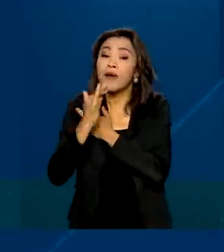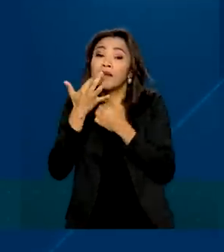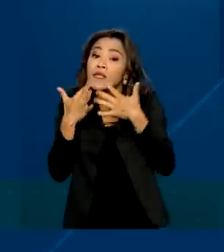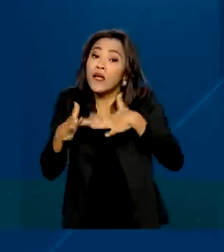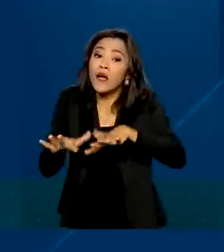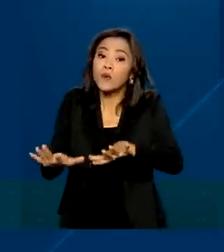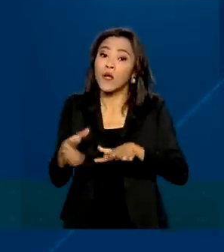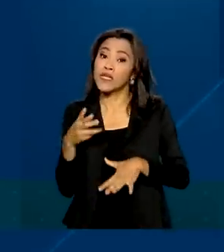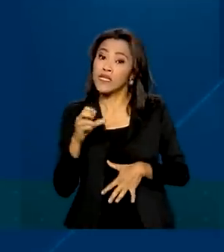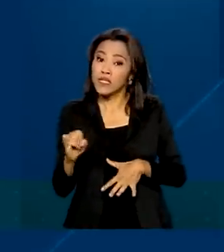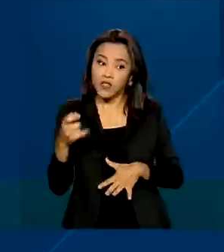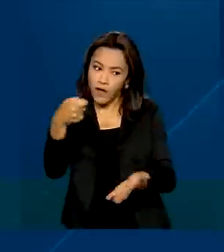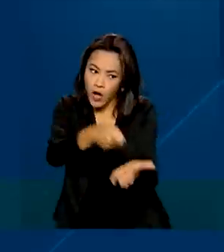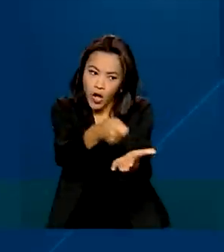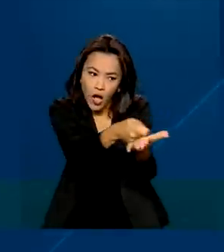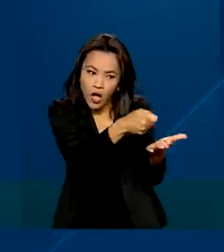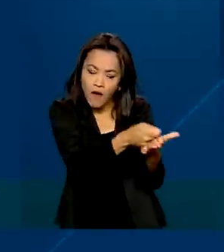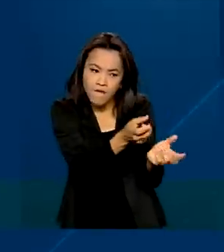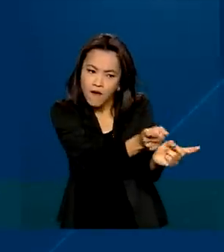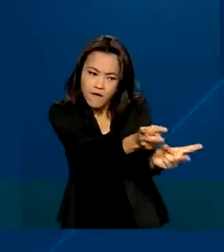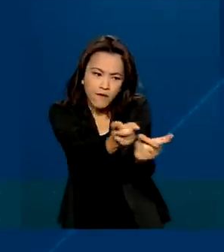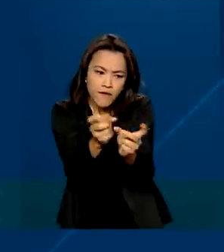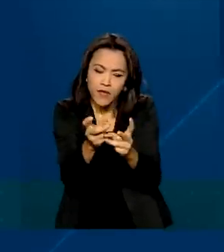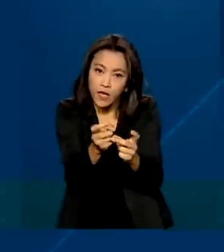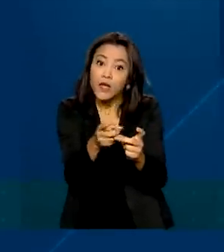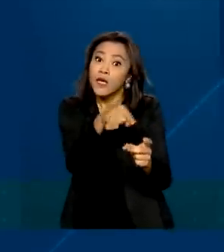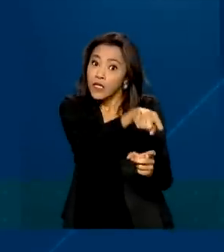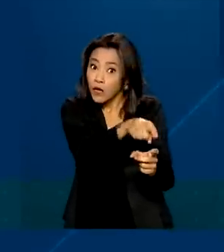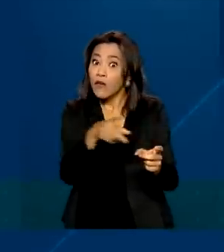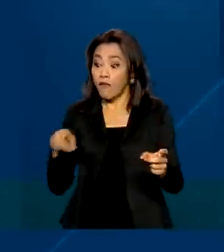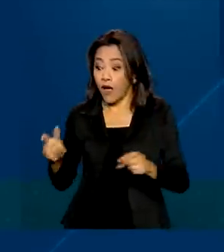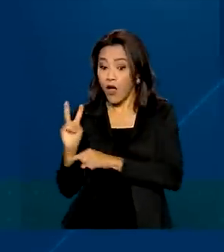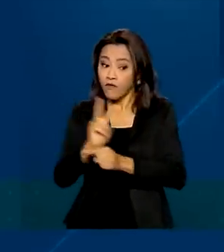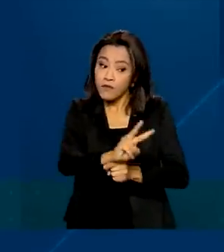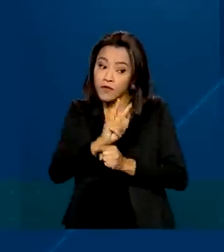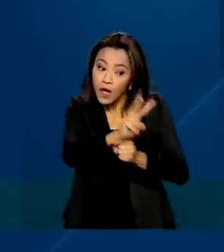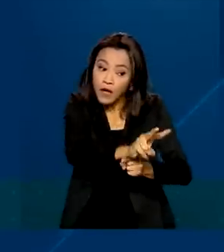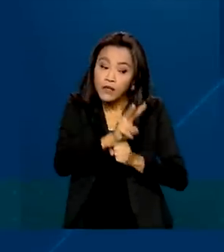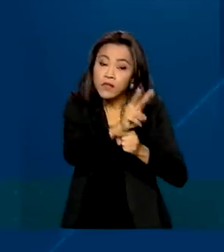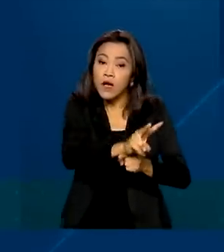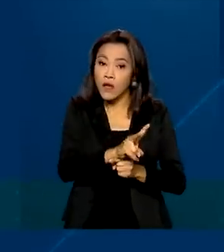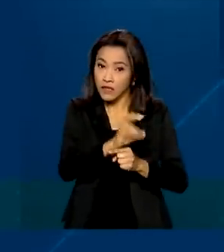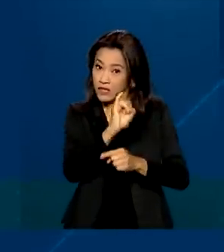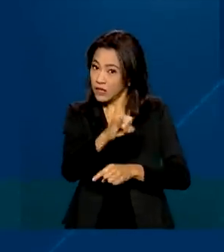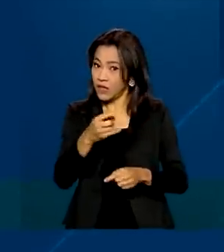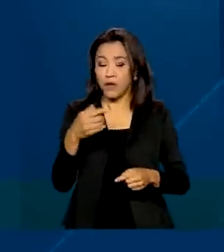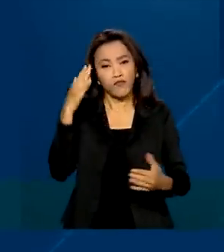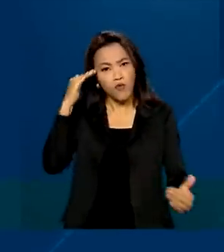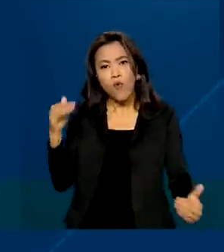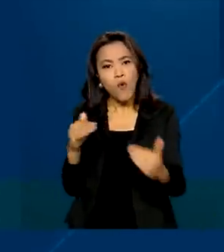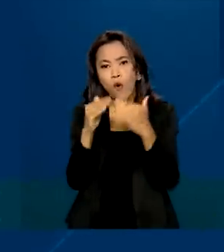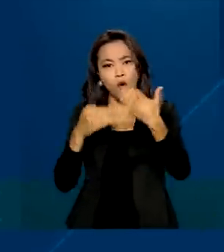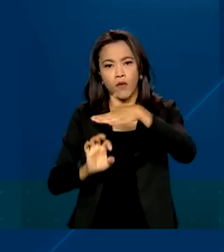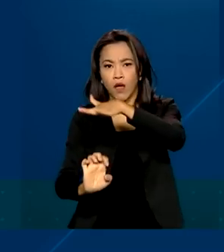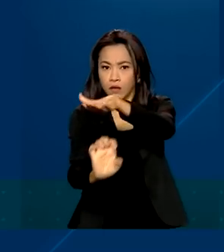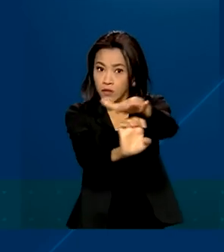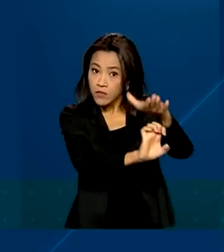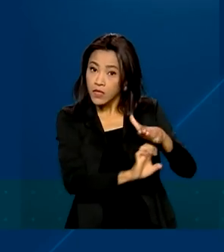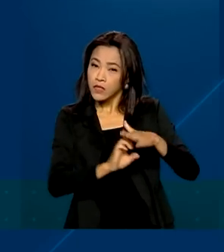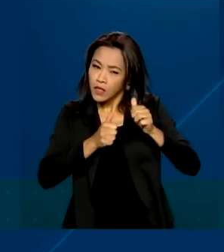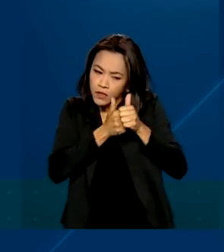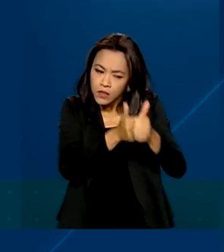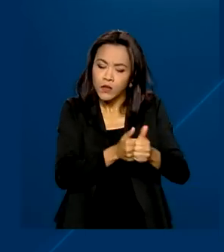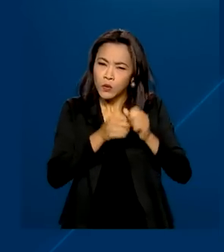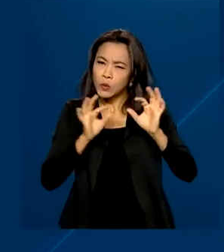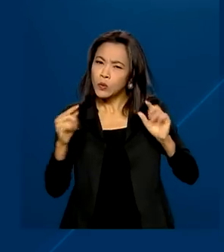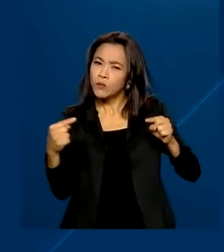ela falar que não vai cobrar, não vai vender nos próximos 12 meses, a Anatel vai fiscalizar o serviço sim, para ver se os compromissos e obrigações estão corretos e